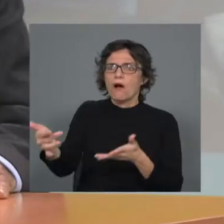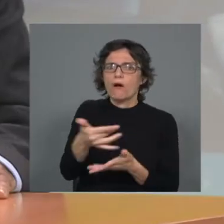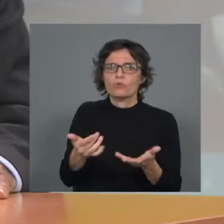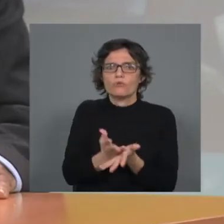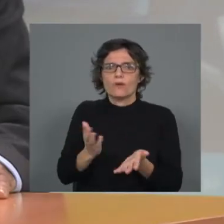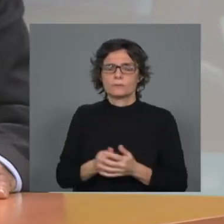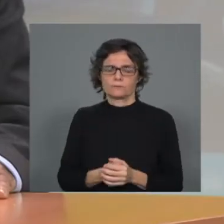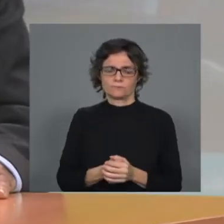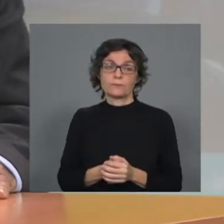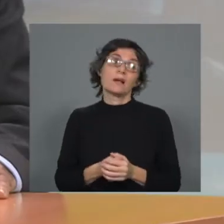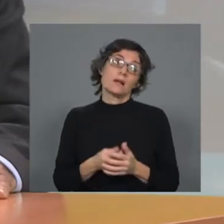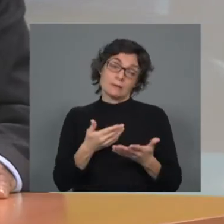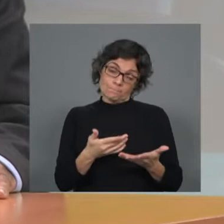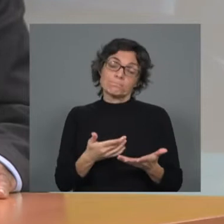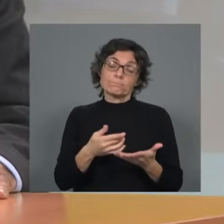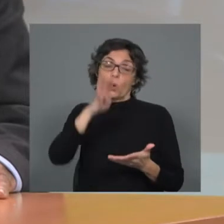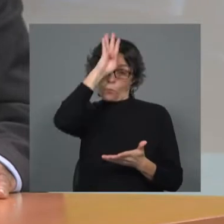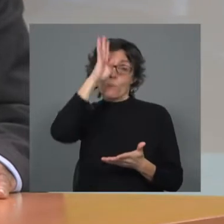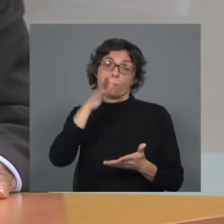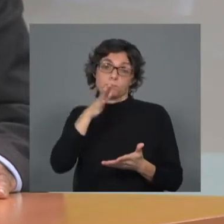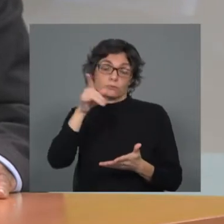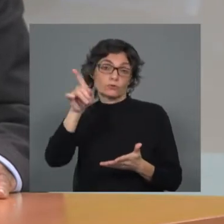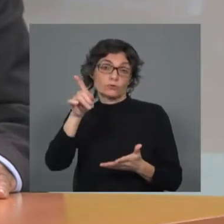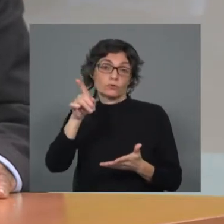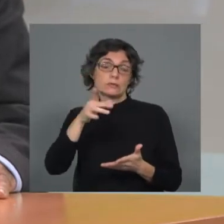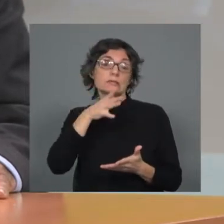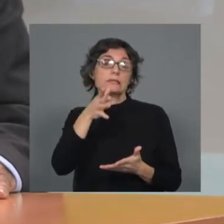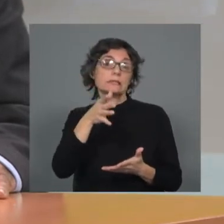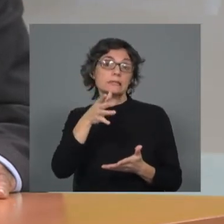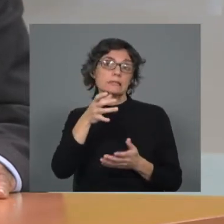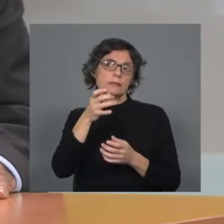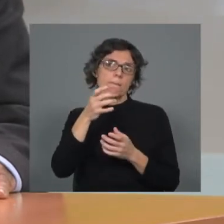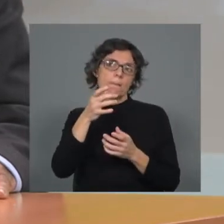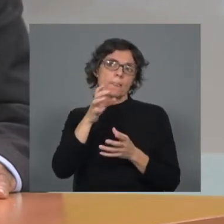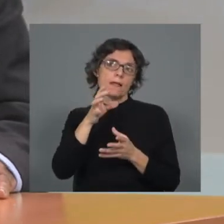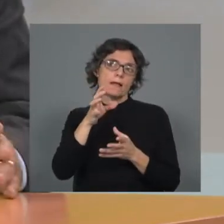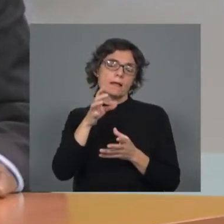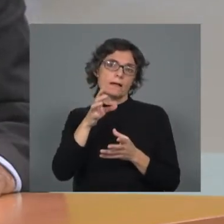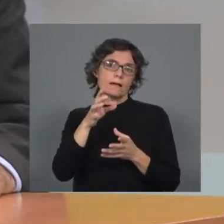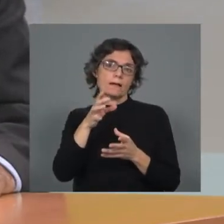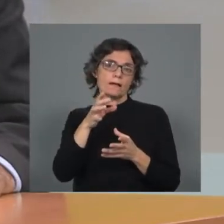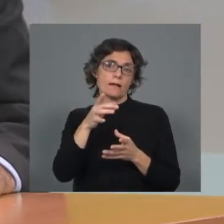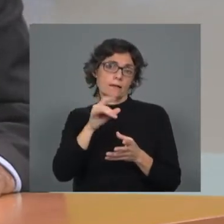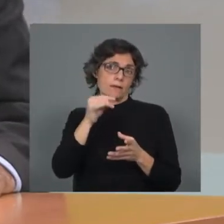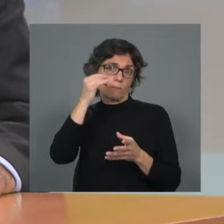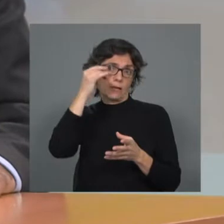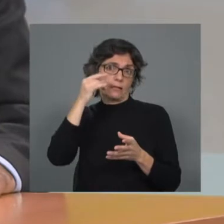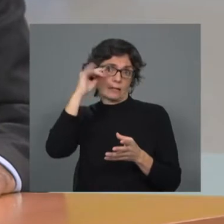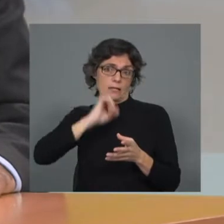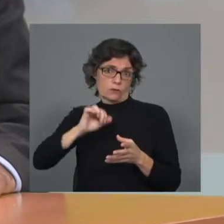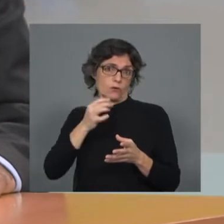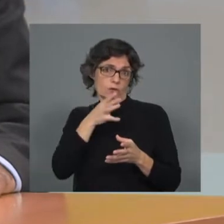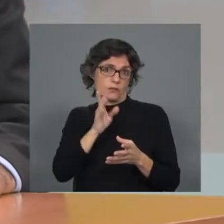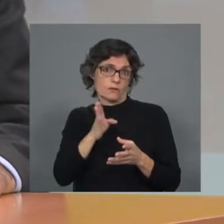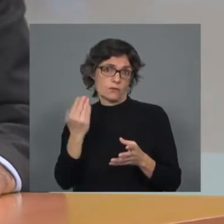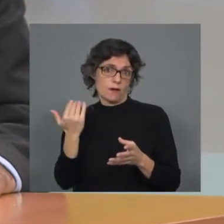usa nesta nota e vem na linha das ideias que eu já tenho salientado noutras ocasiões, que é